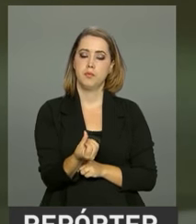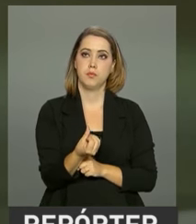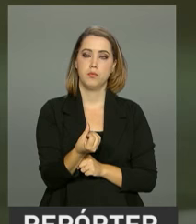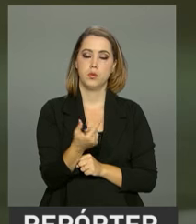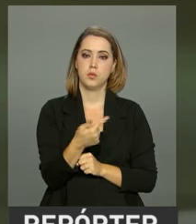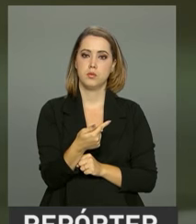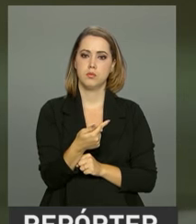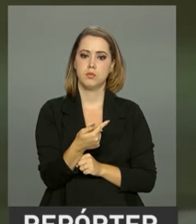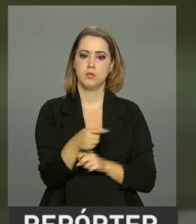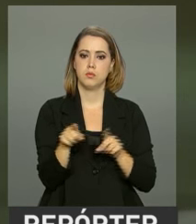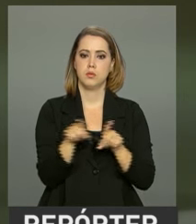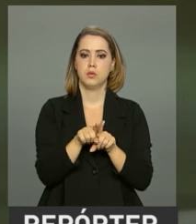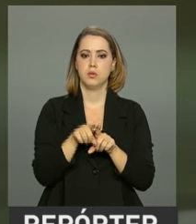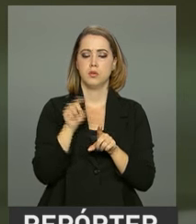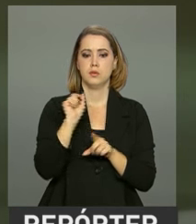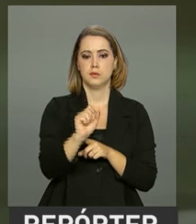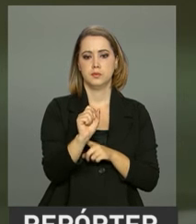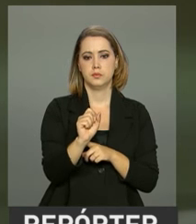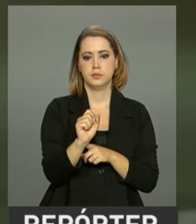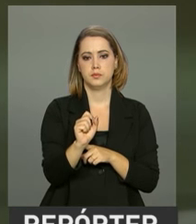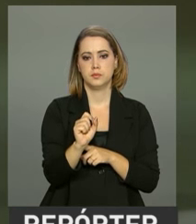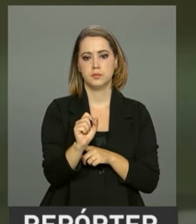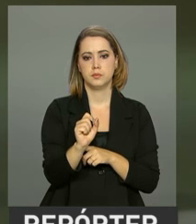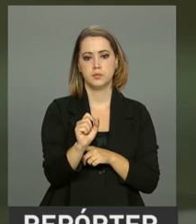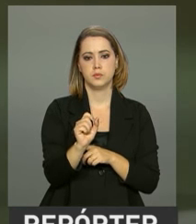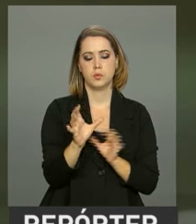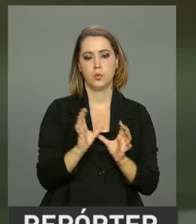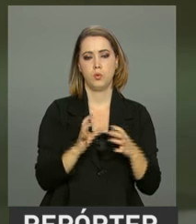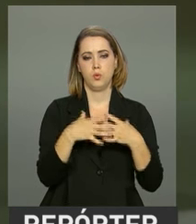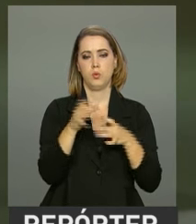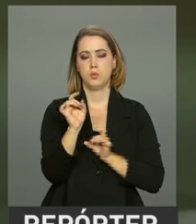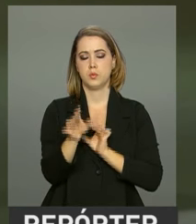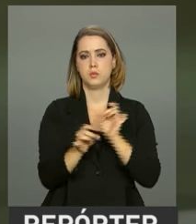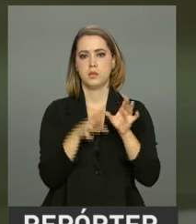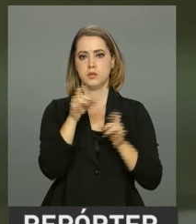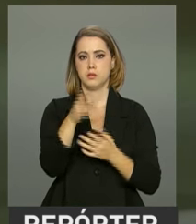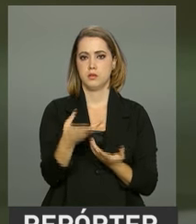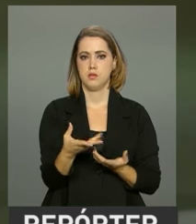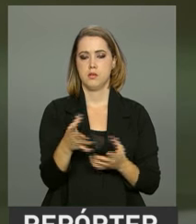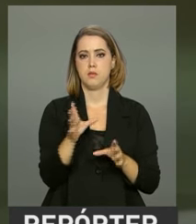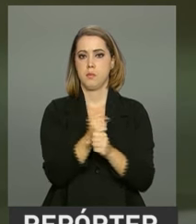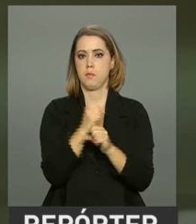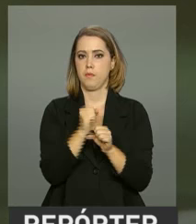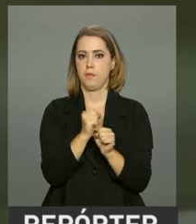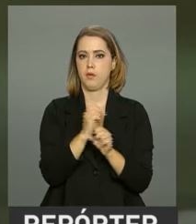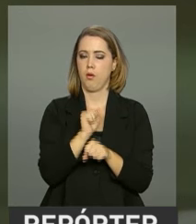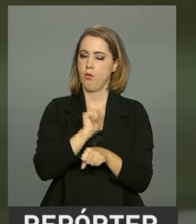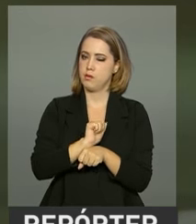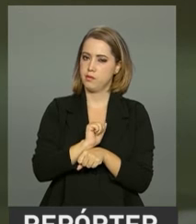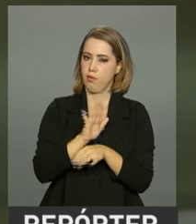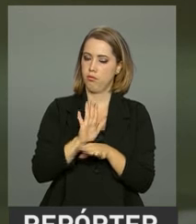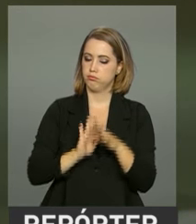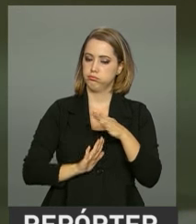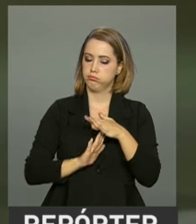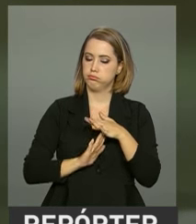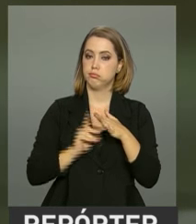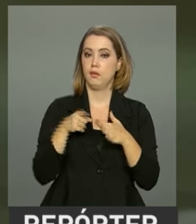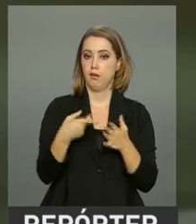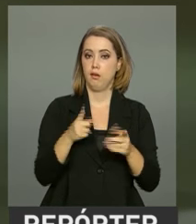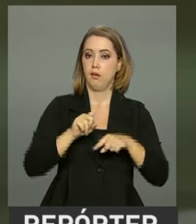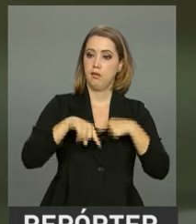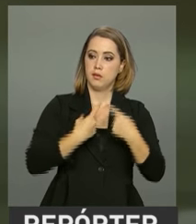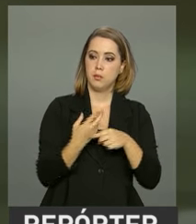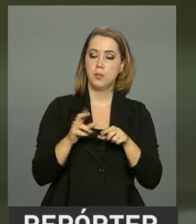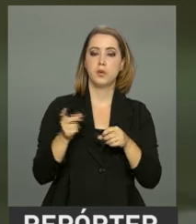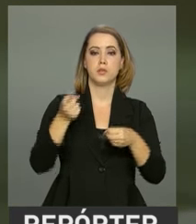2017 a comissão Mista do orçamento foi suspensa no começo da tarde e vai ser retomada a